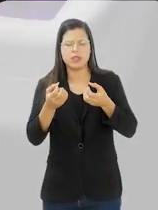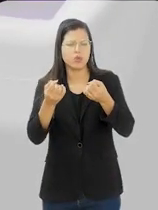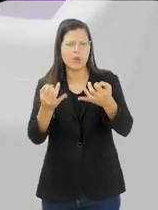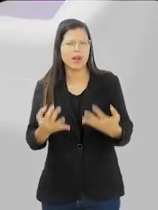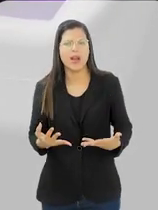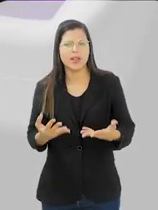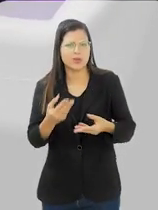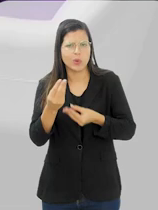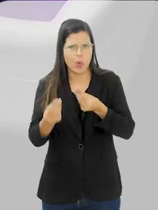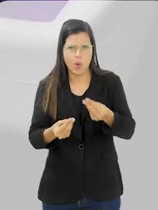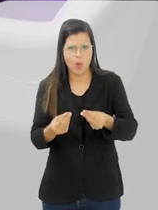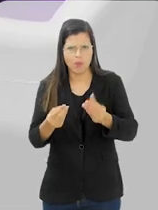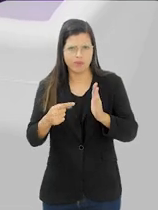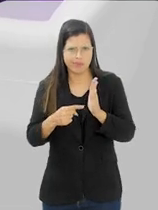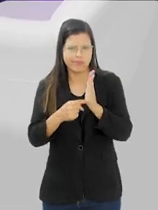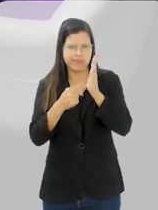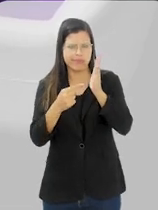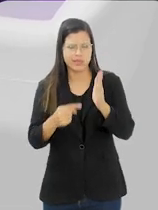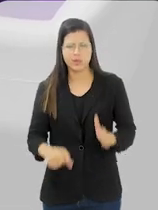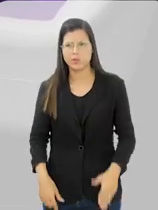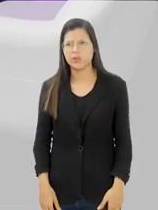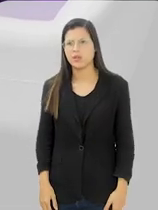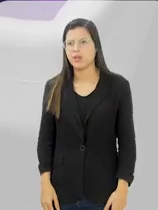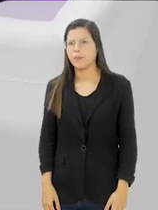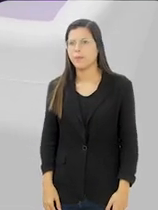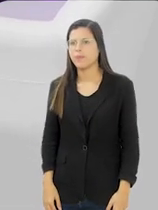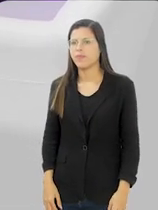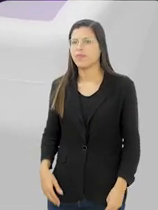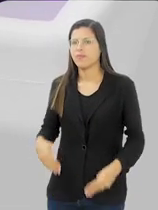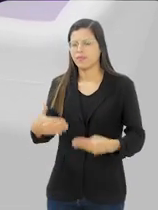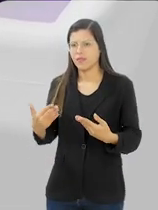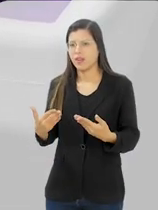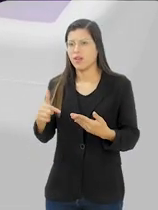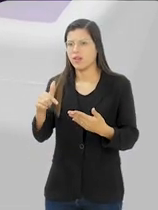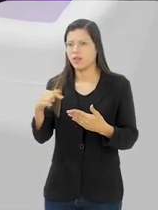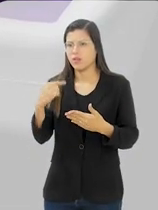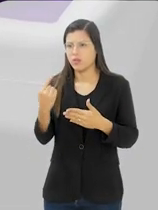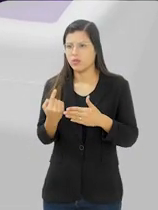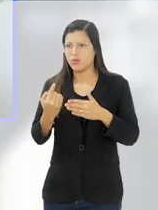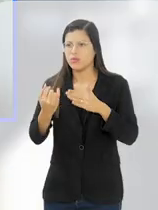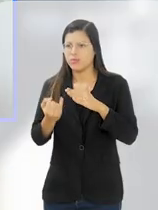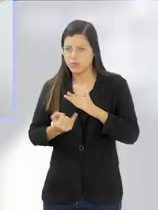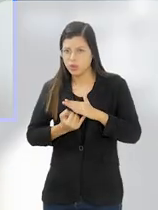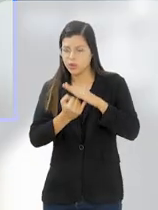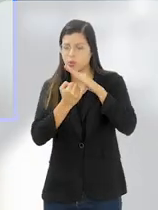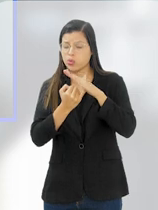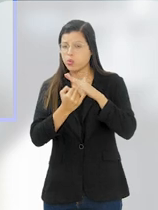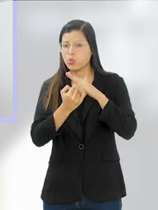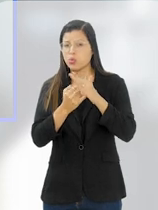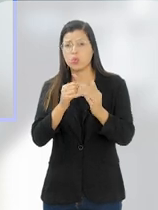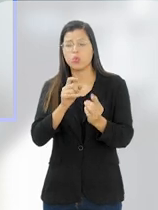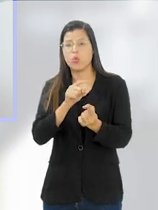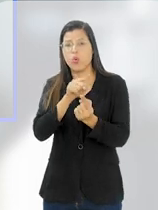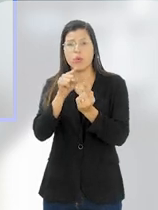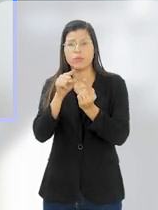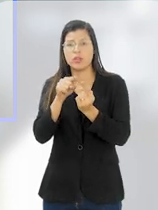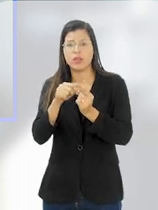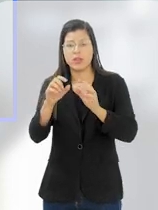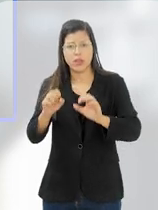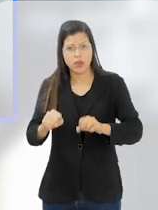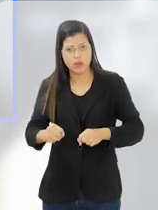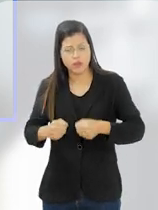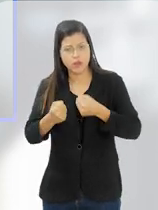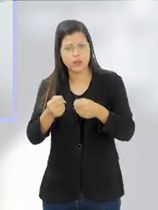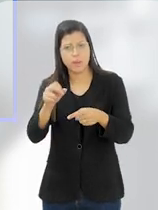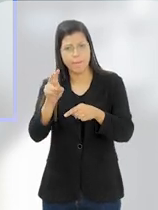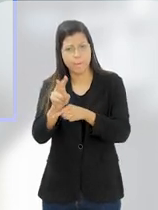Instituto. Bom, Natália, o Instituto Alana é uma organização da sociedade civil sem fins lucrativos que é dedicada à